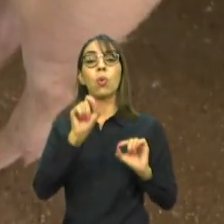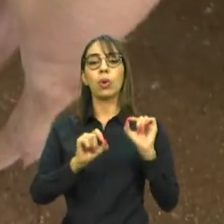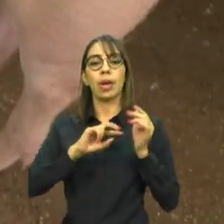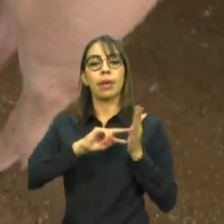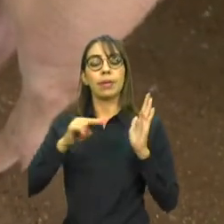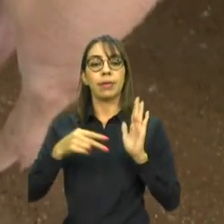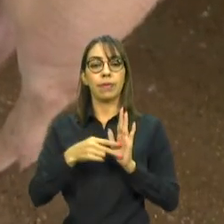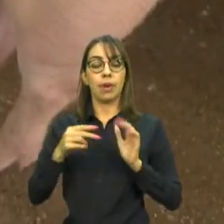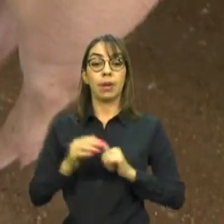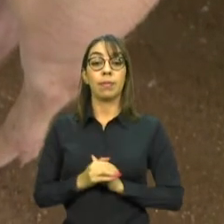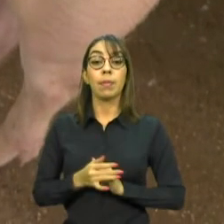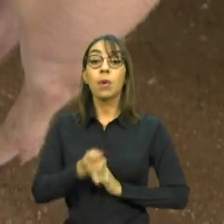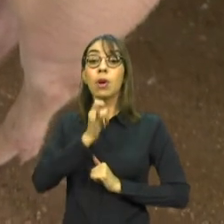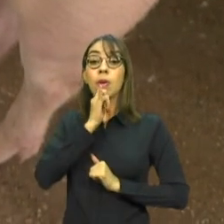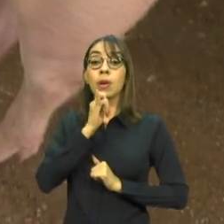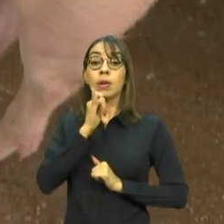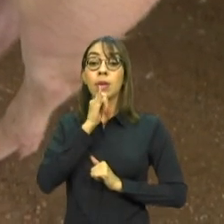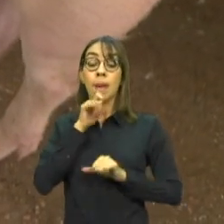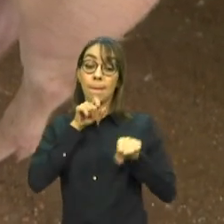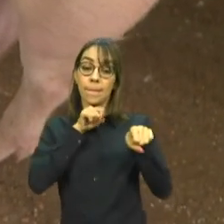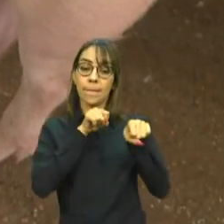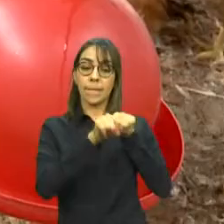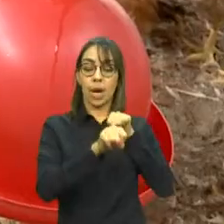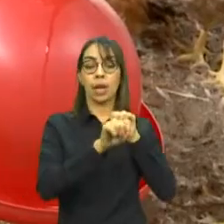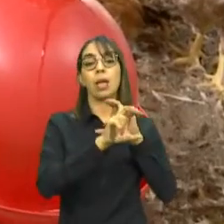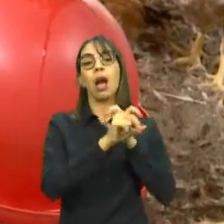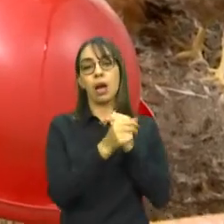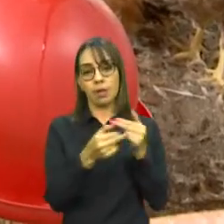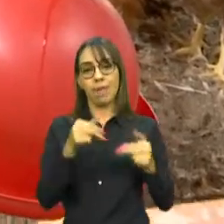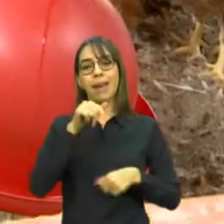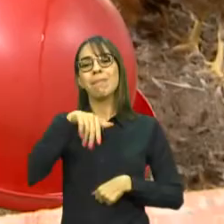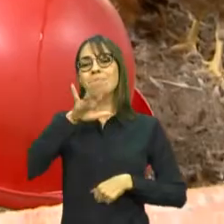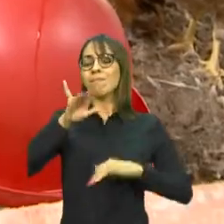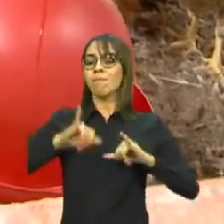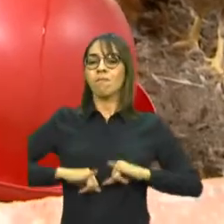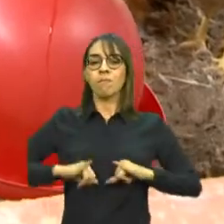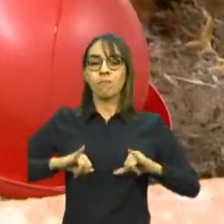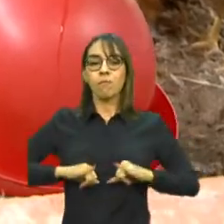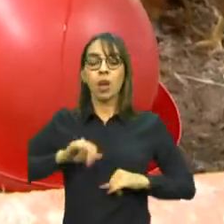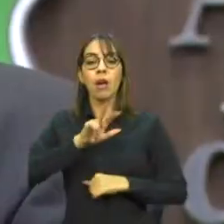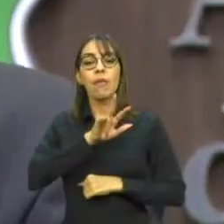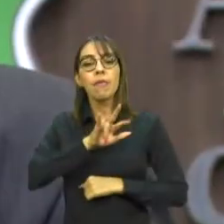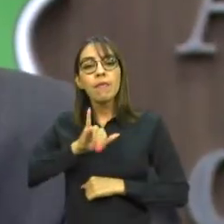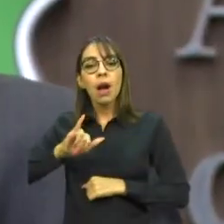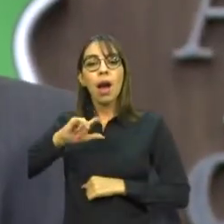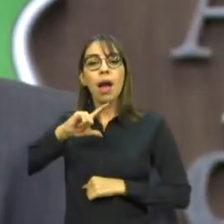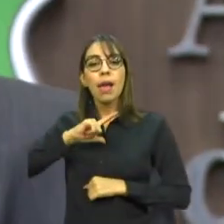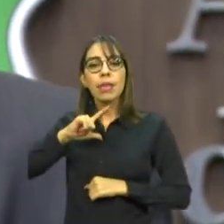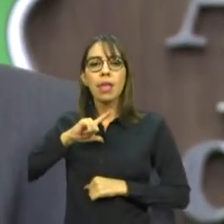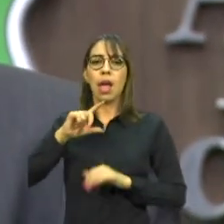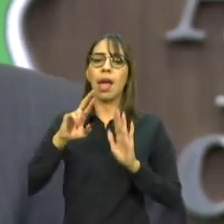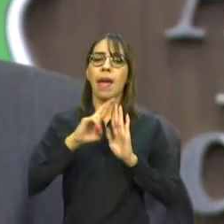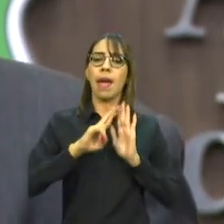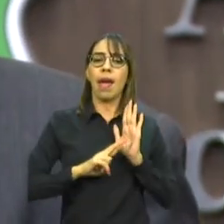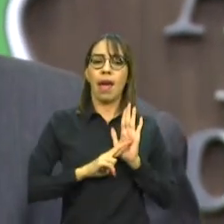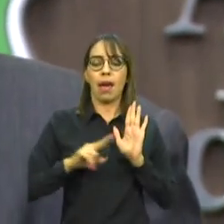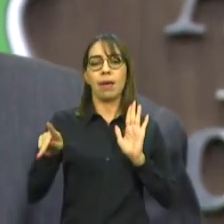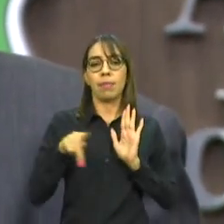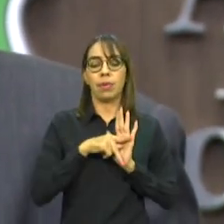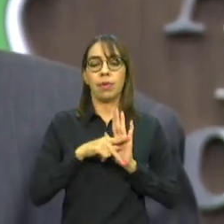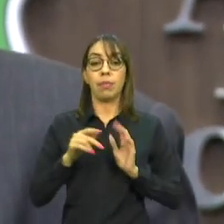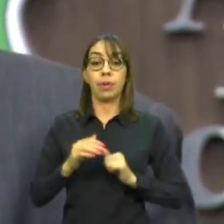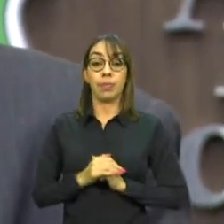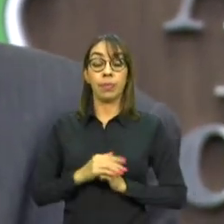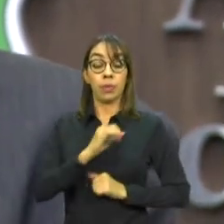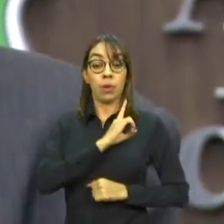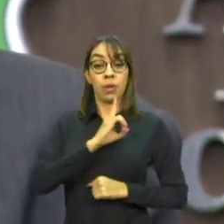de animais, um dos momentos de maior sofrimento, será regulado de forma específica. O deputado Aldir Mota parabenizou